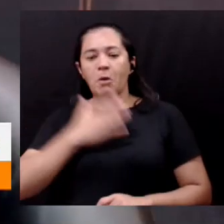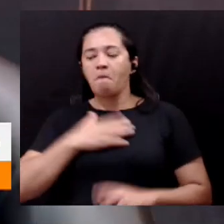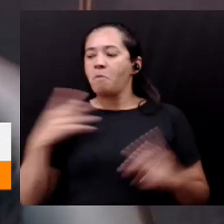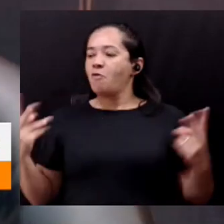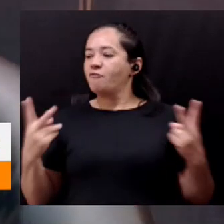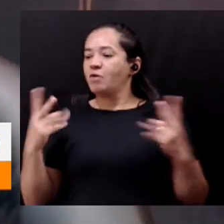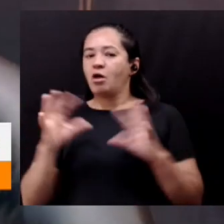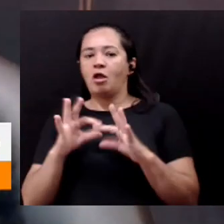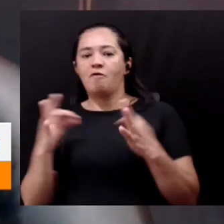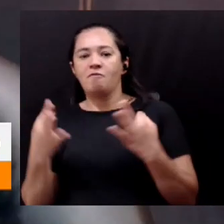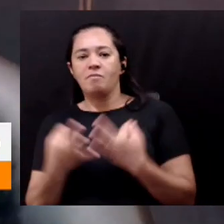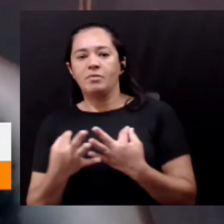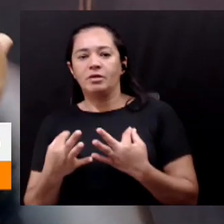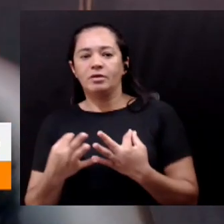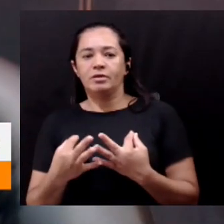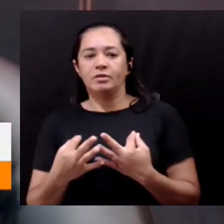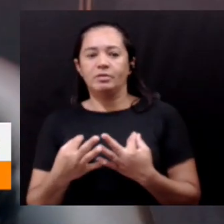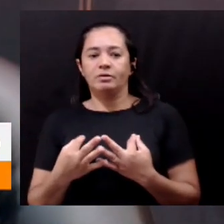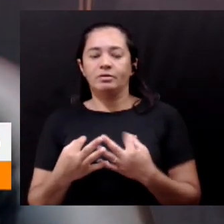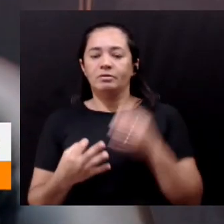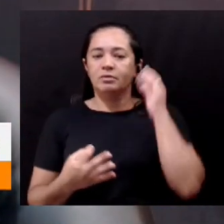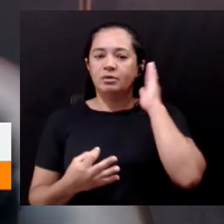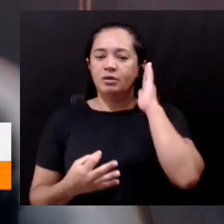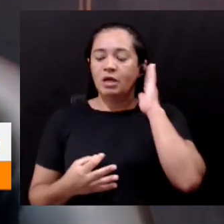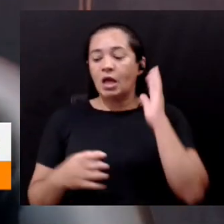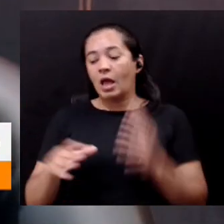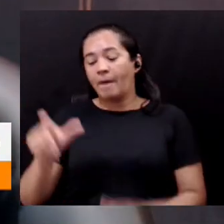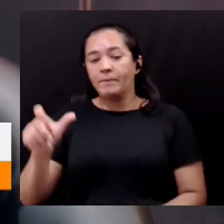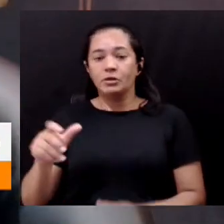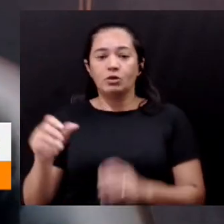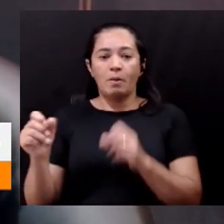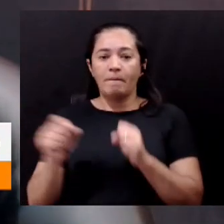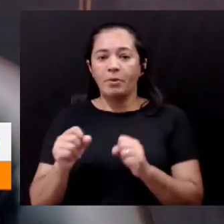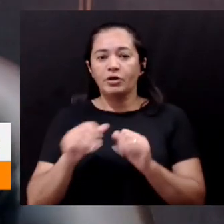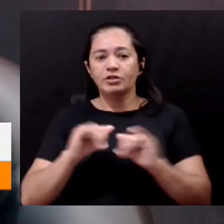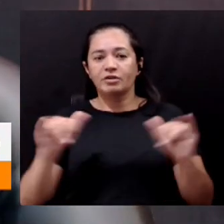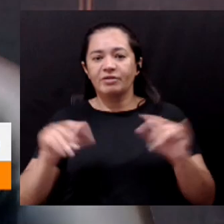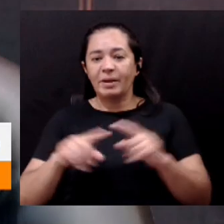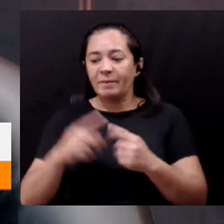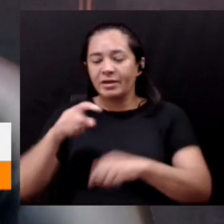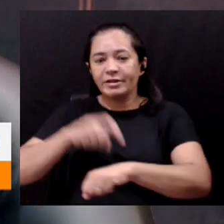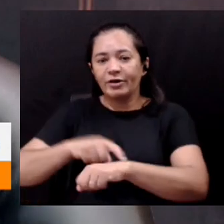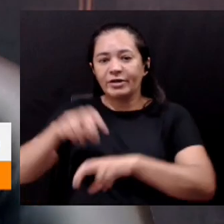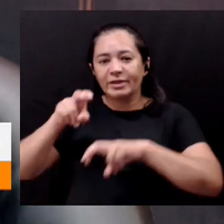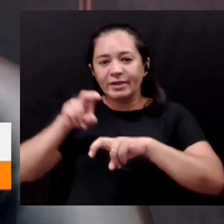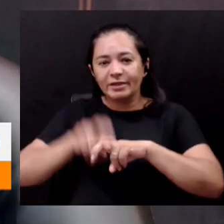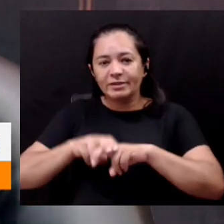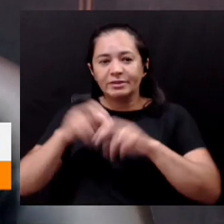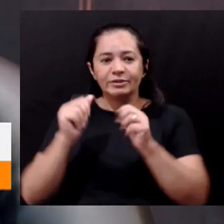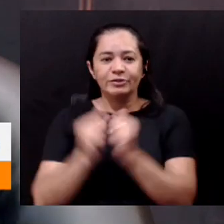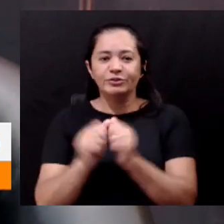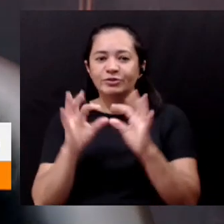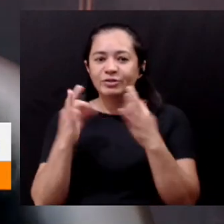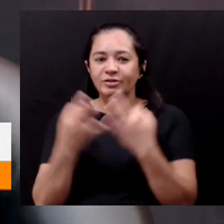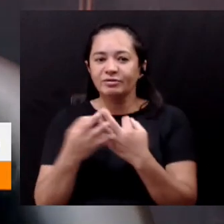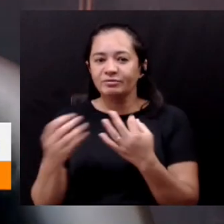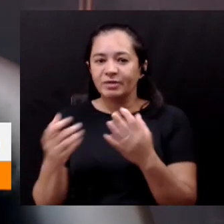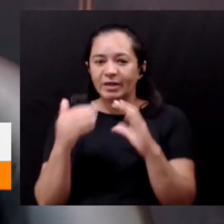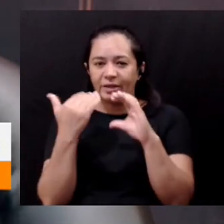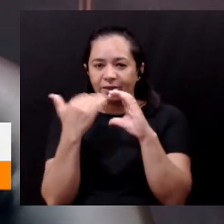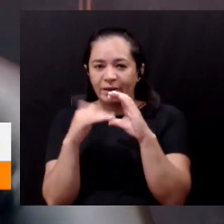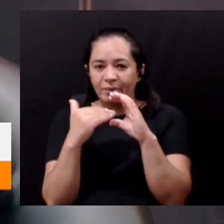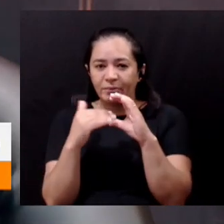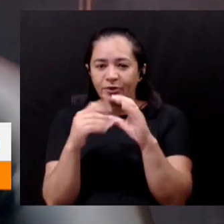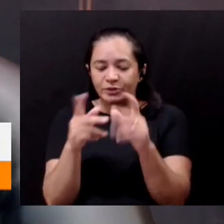uma pessoa pode dizer isso, que o valor dela de vida é família. Só que na hora que ela está sentada jantando com a família, ela está postando do prato, ela está